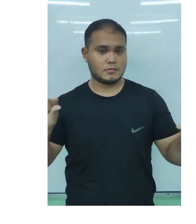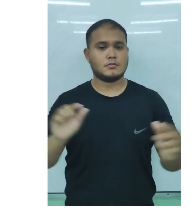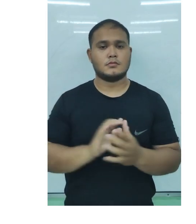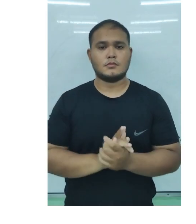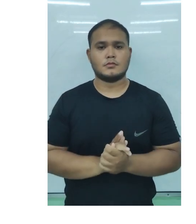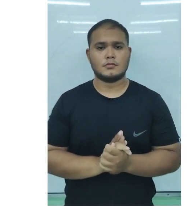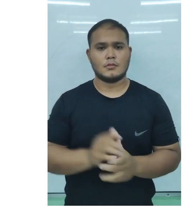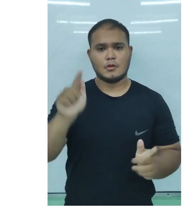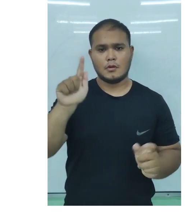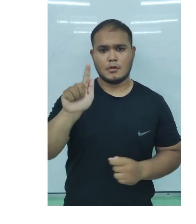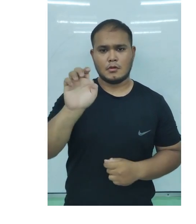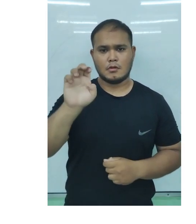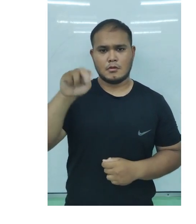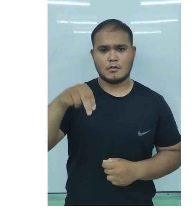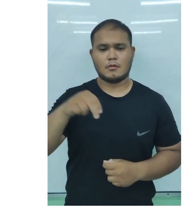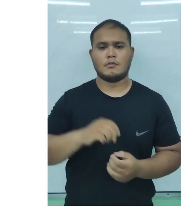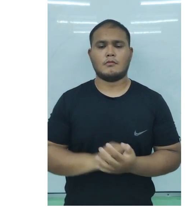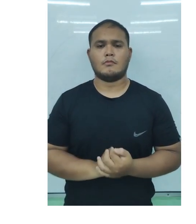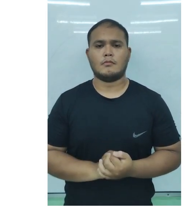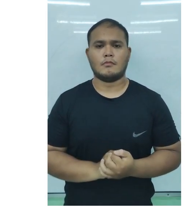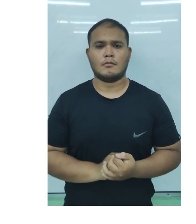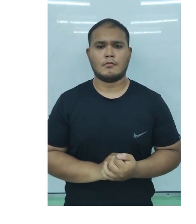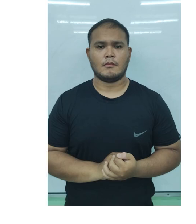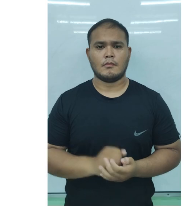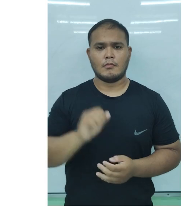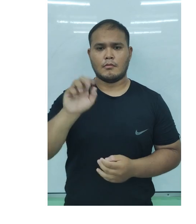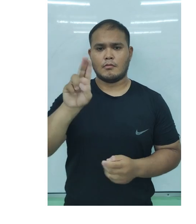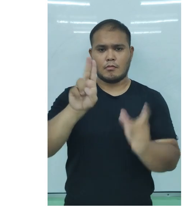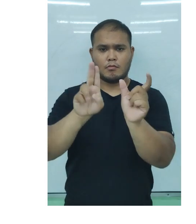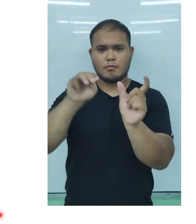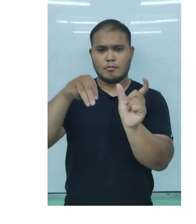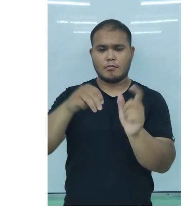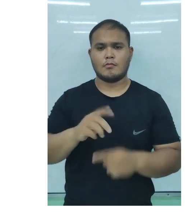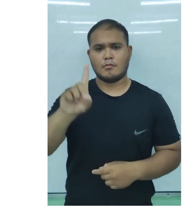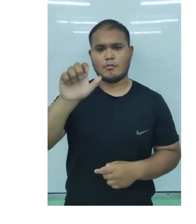Dativo e ablativo, maioribus.